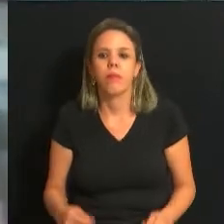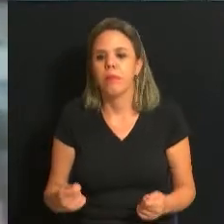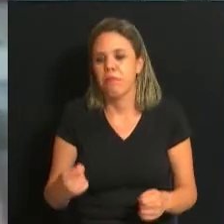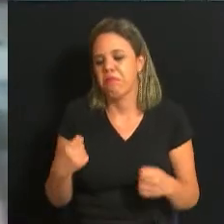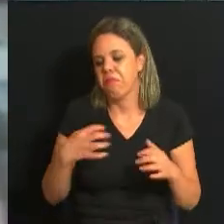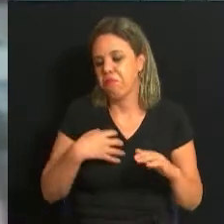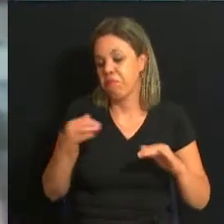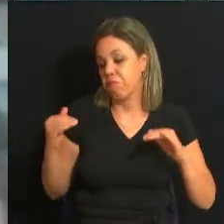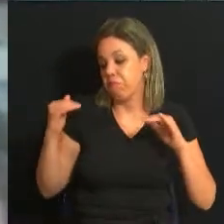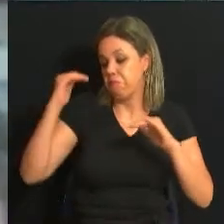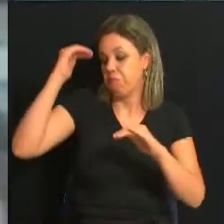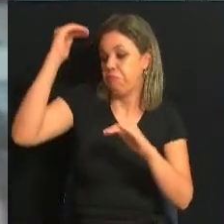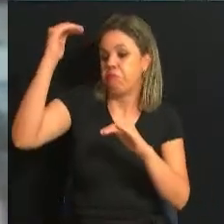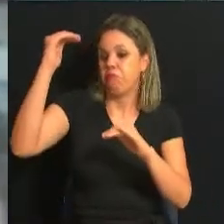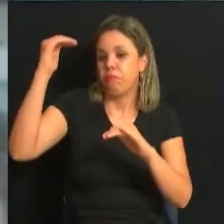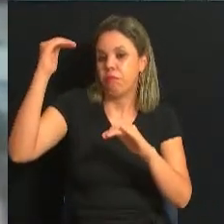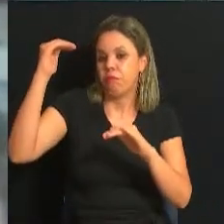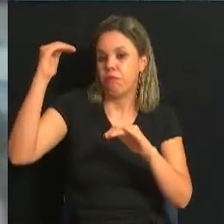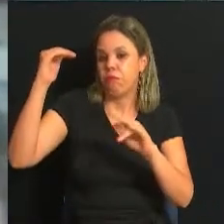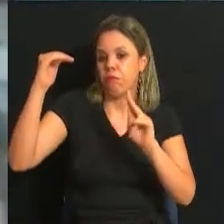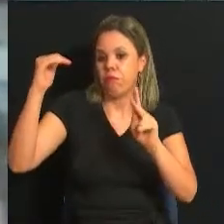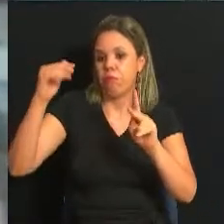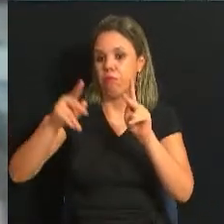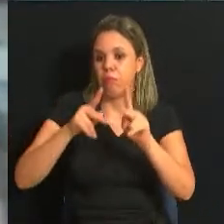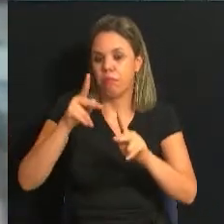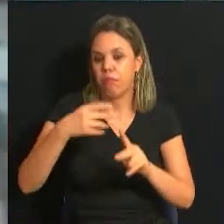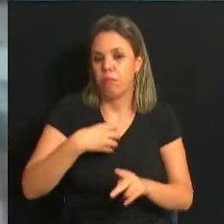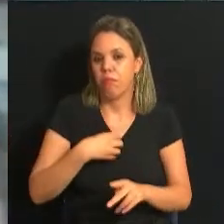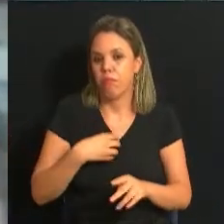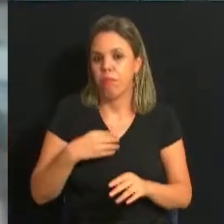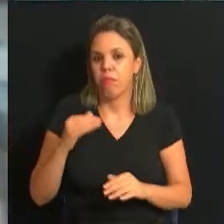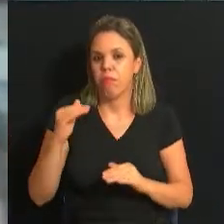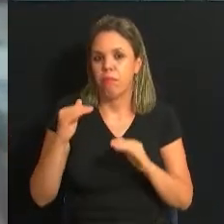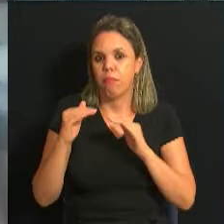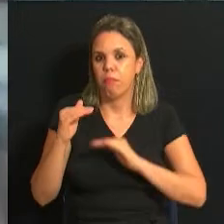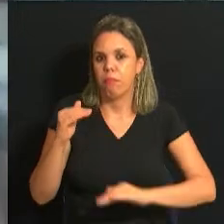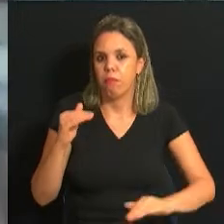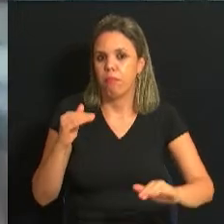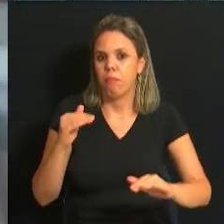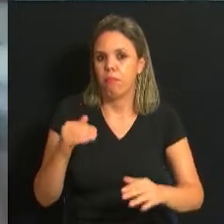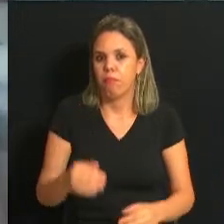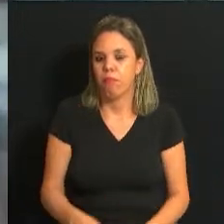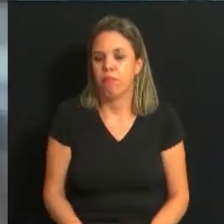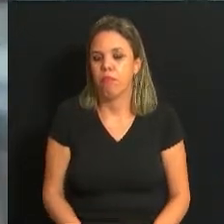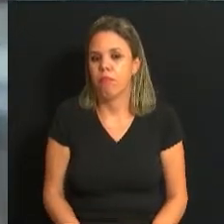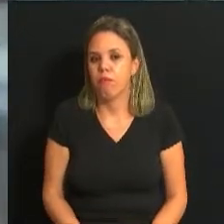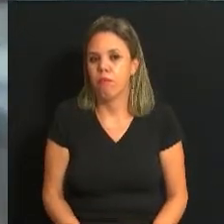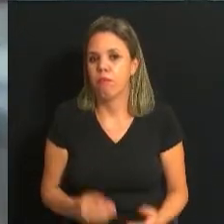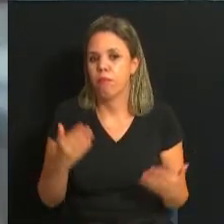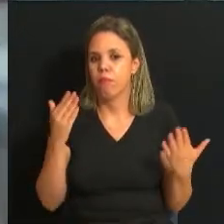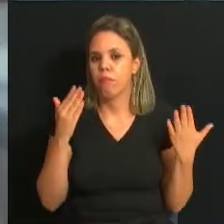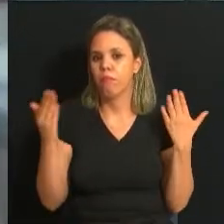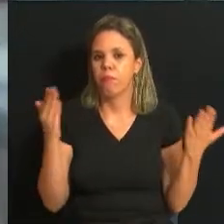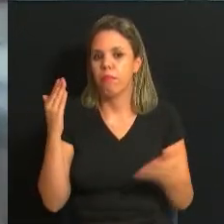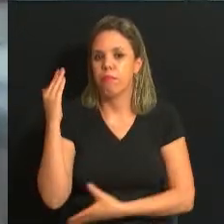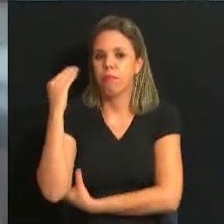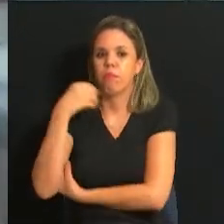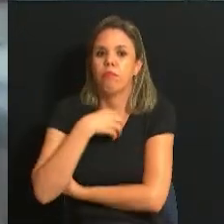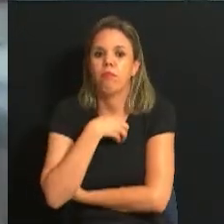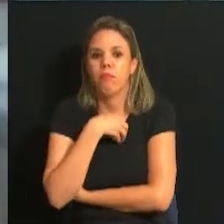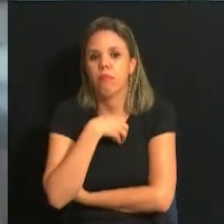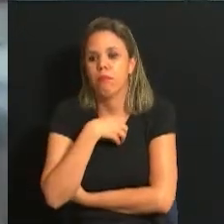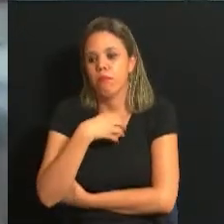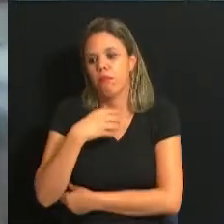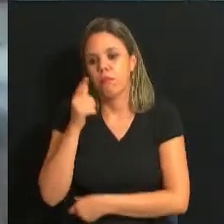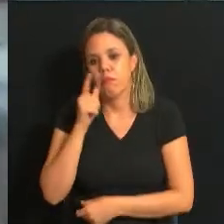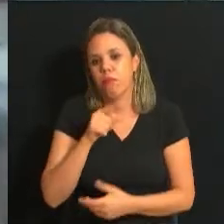coisa, consequentemente, alguém ser inferior a mim no lugar. E eu fico nesse pouco de comparações de eu sou aquilo, eu consegui